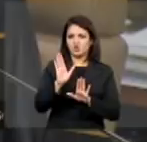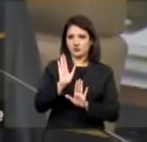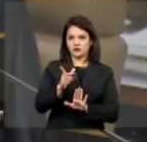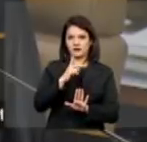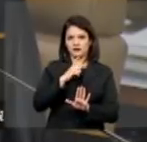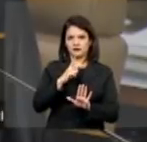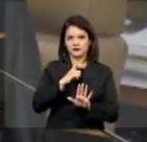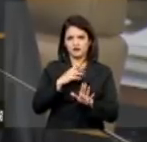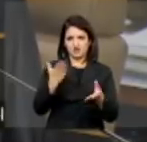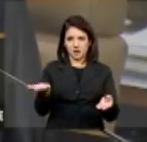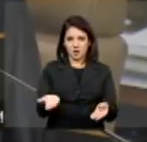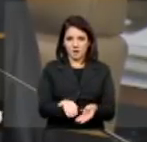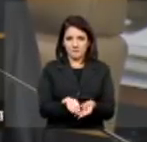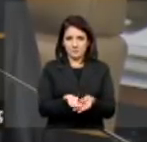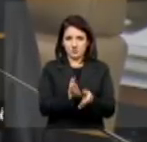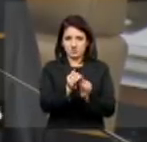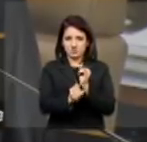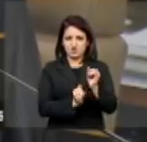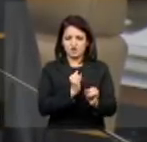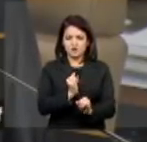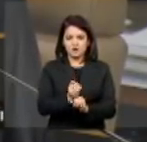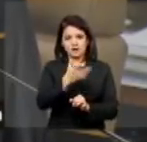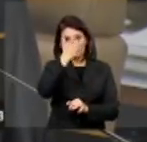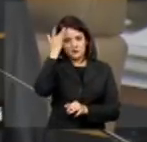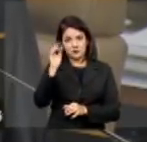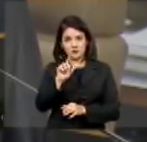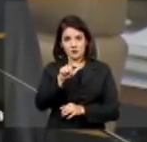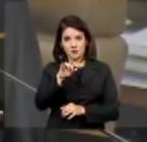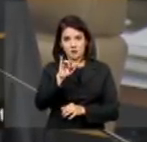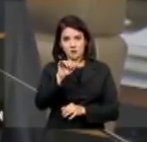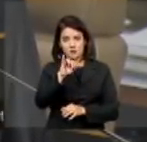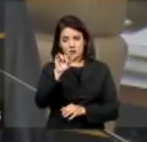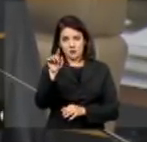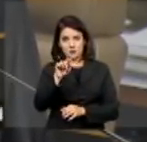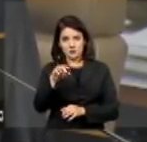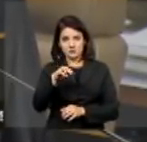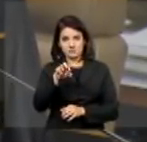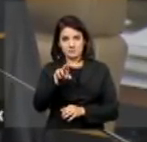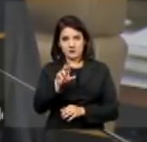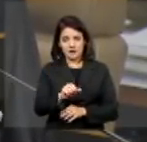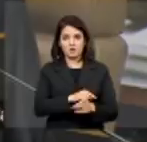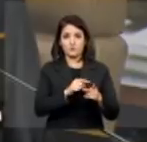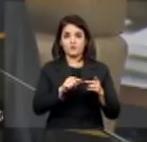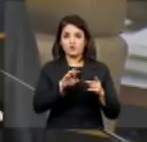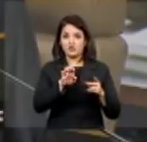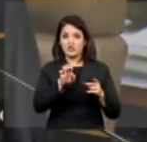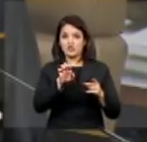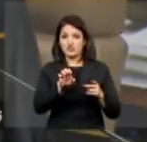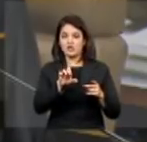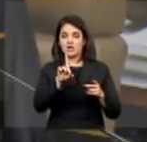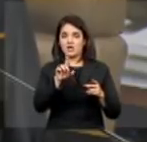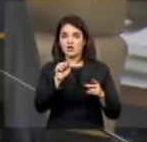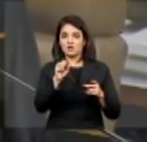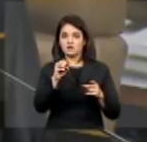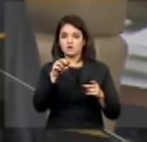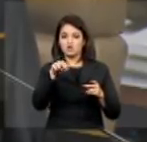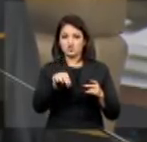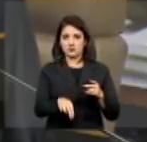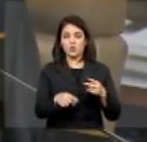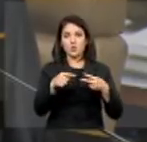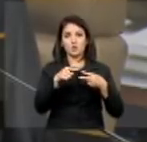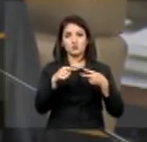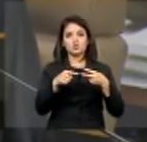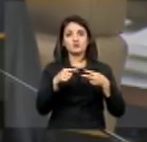os colaboradores luiz mário da costa matone e edson krumenauer foram os